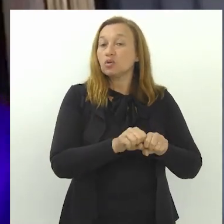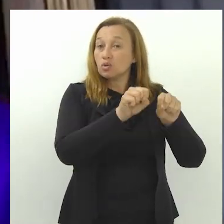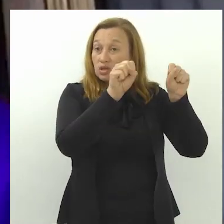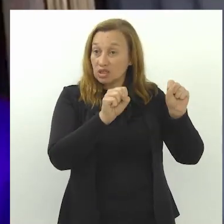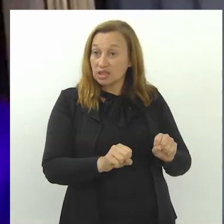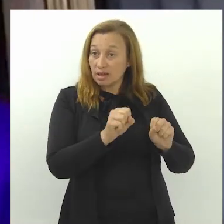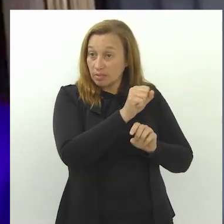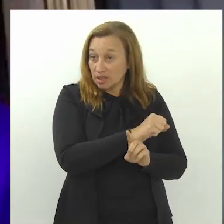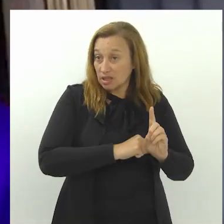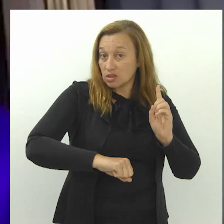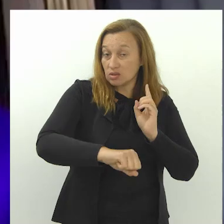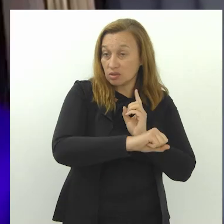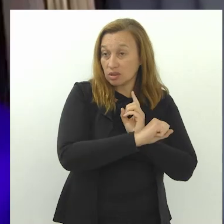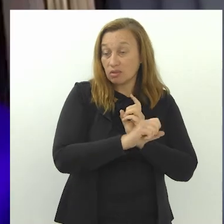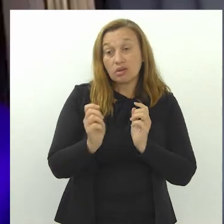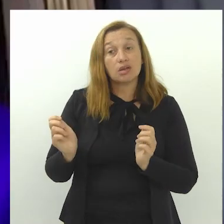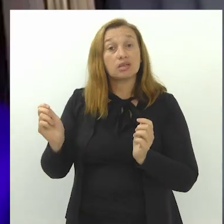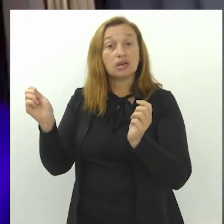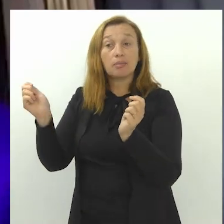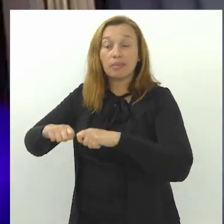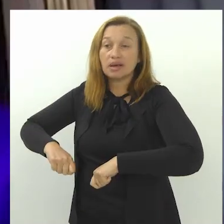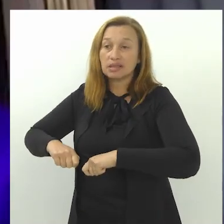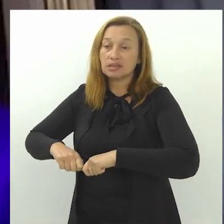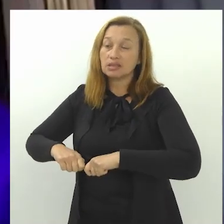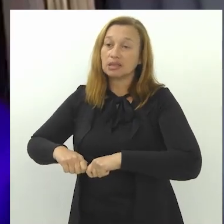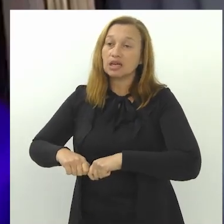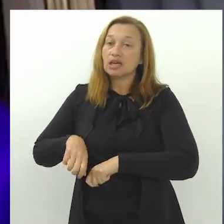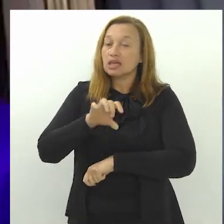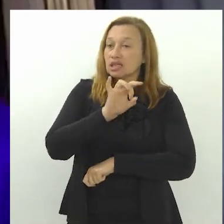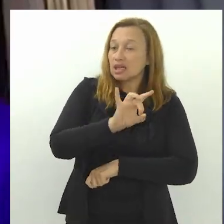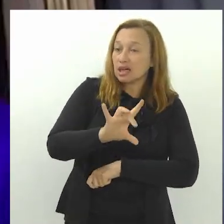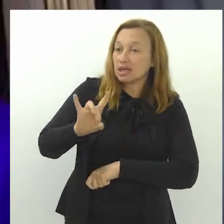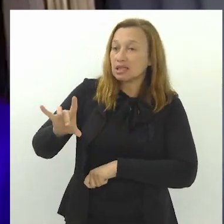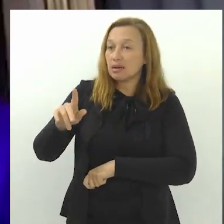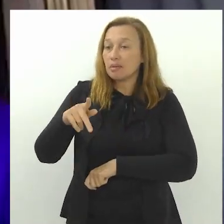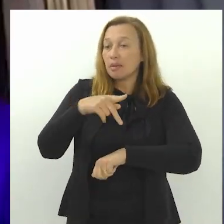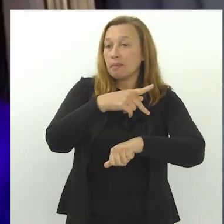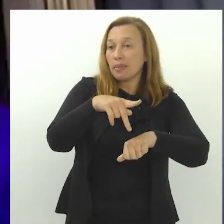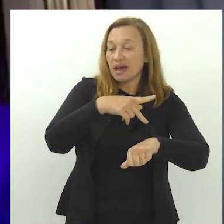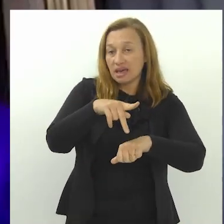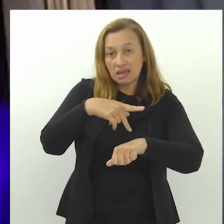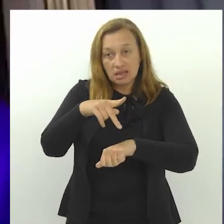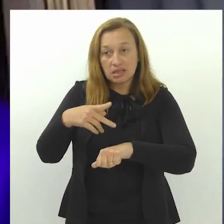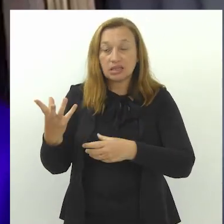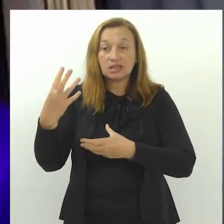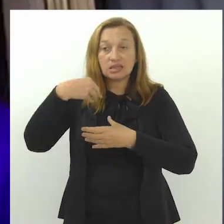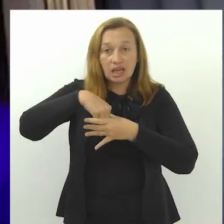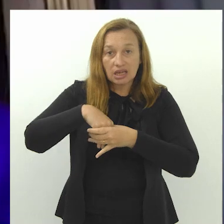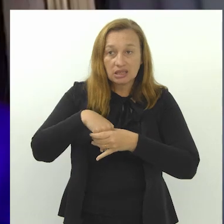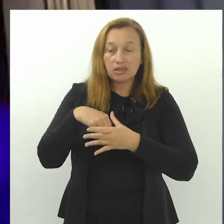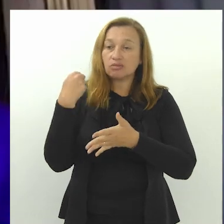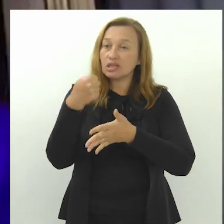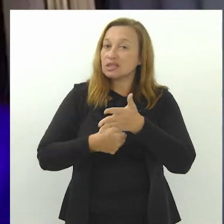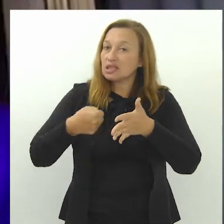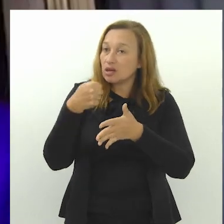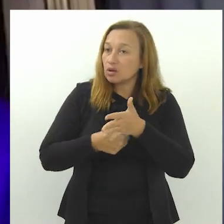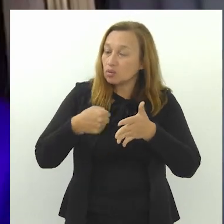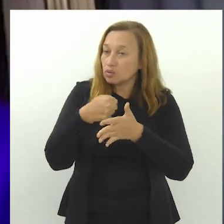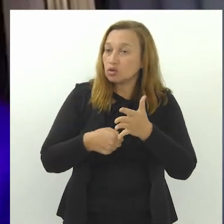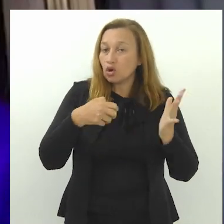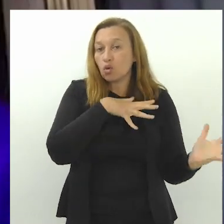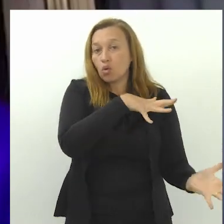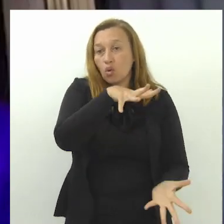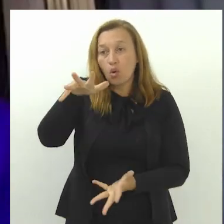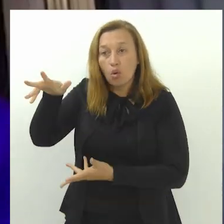os sistemas nacionais, né, e as capacidades de cada um dos países dentro dessa